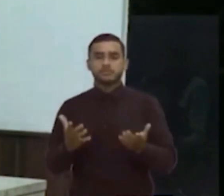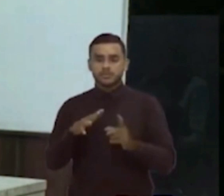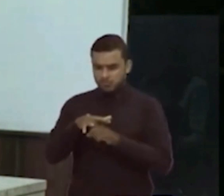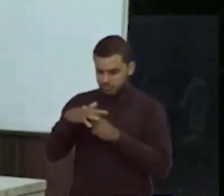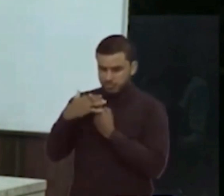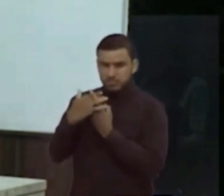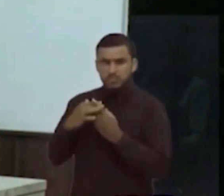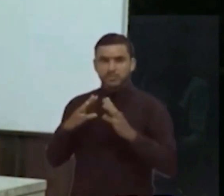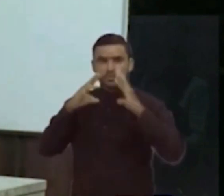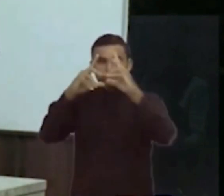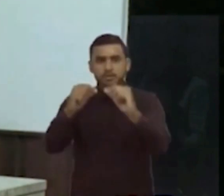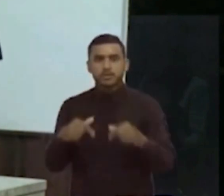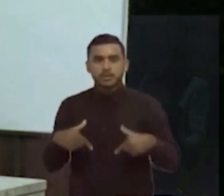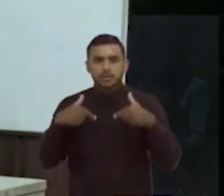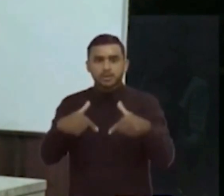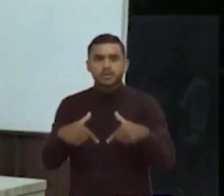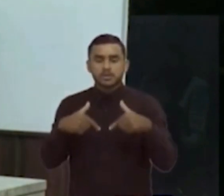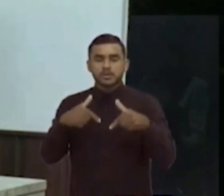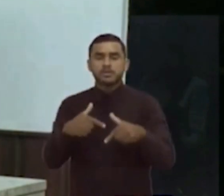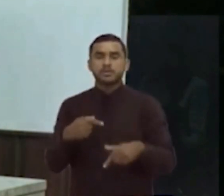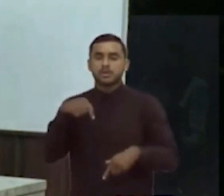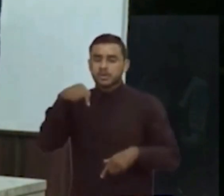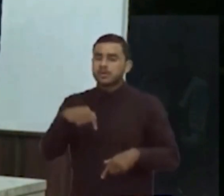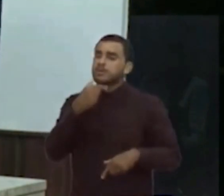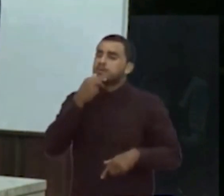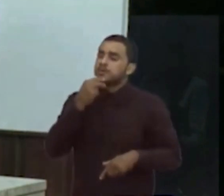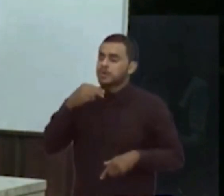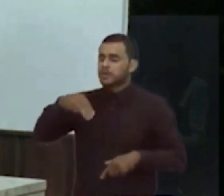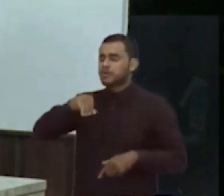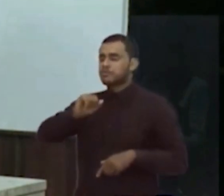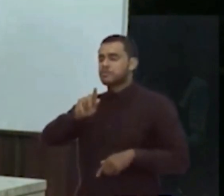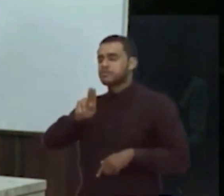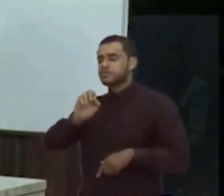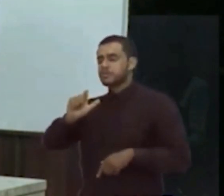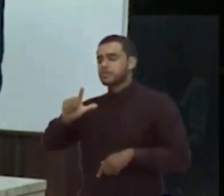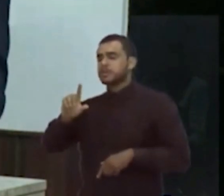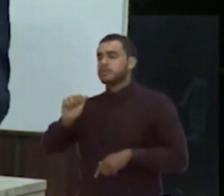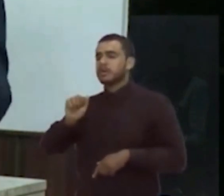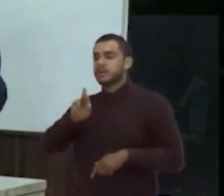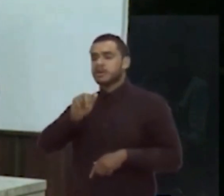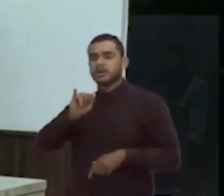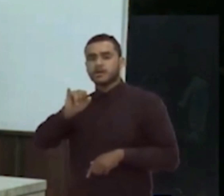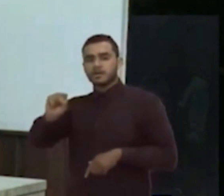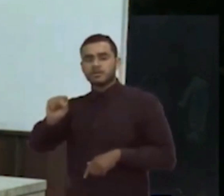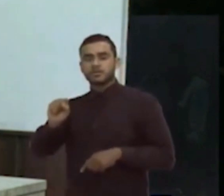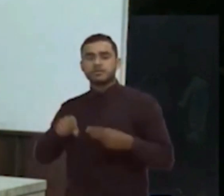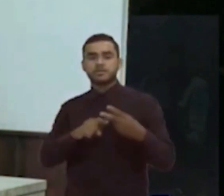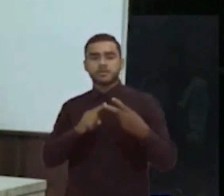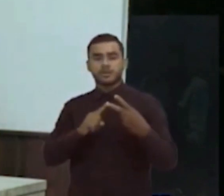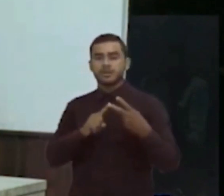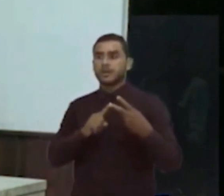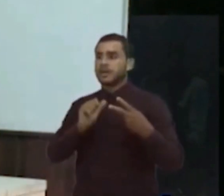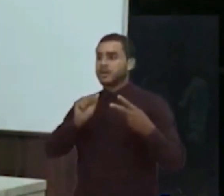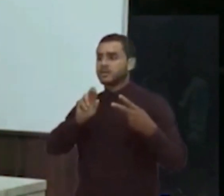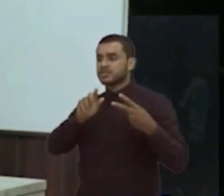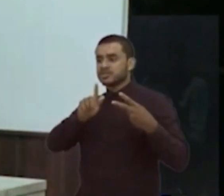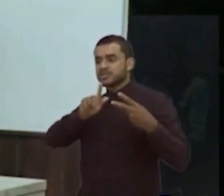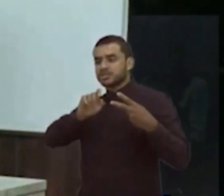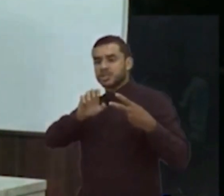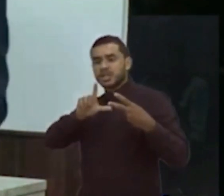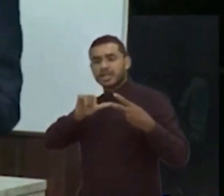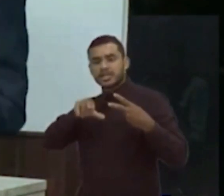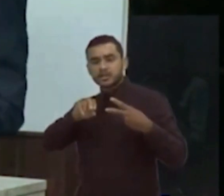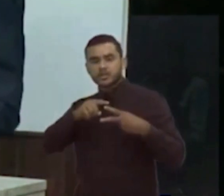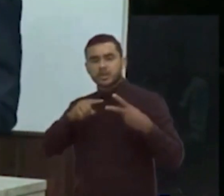insurreto, redivivo em Miguel Arraes, cearense, emprestado a Pernambuco, eram duas expressões de socialismo, mas